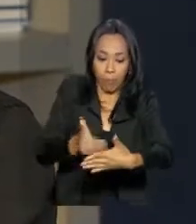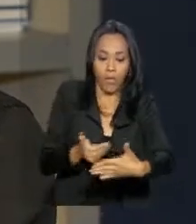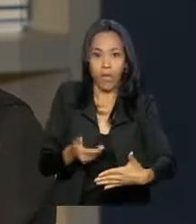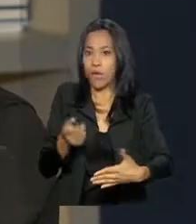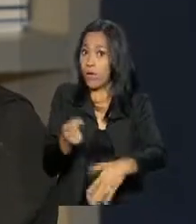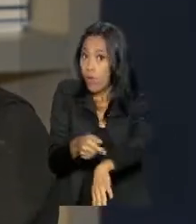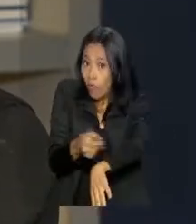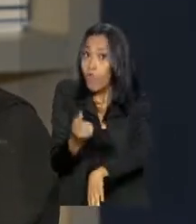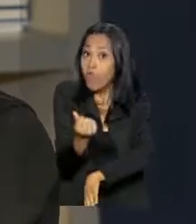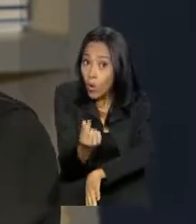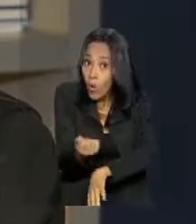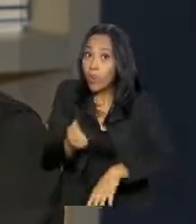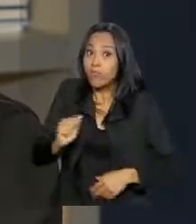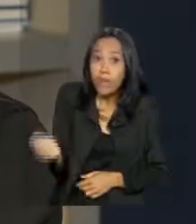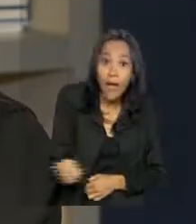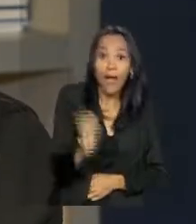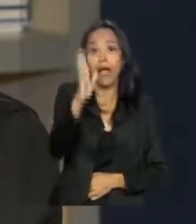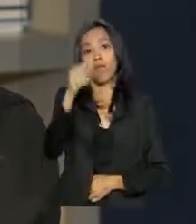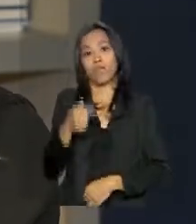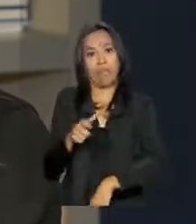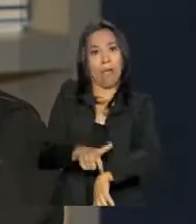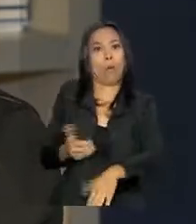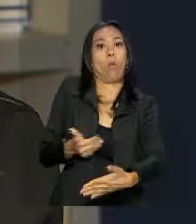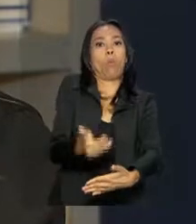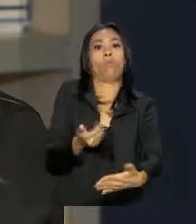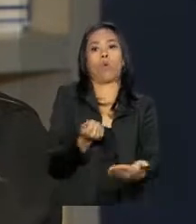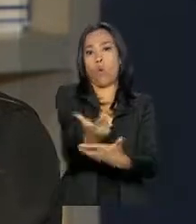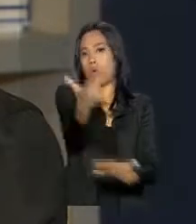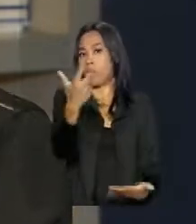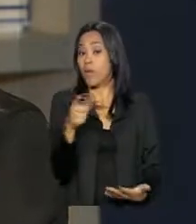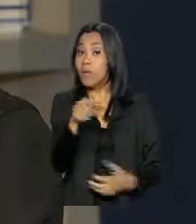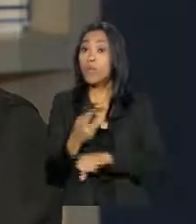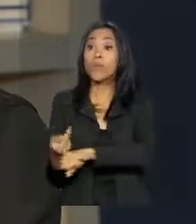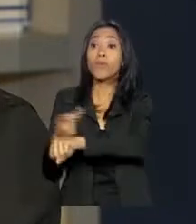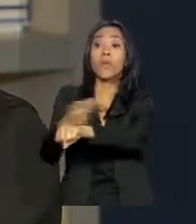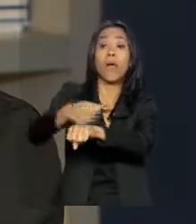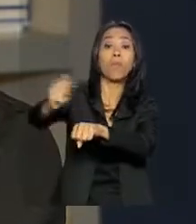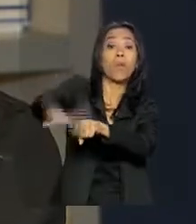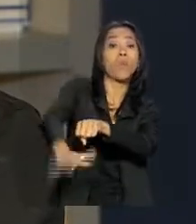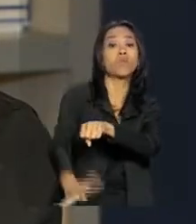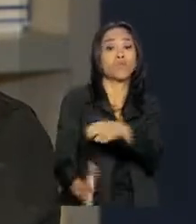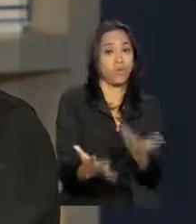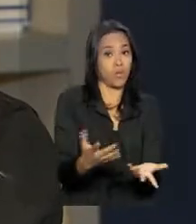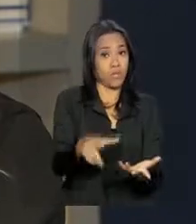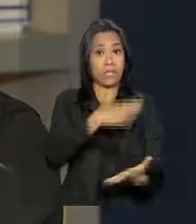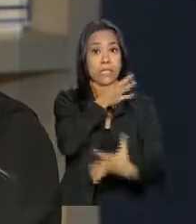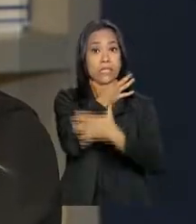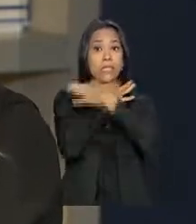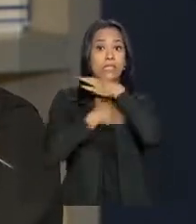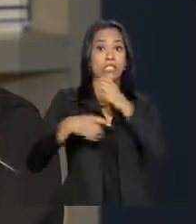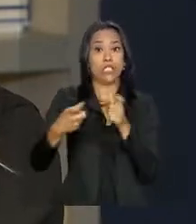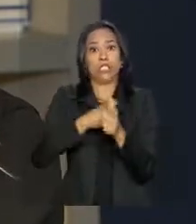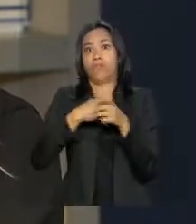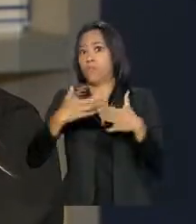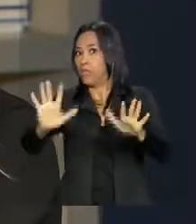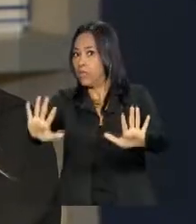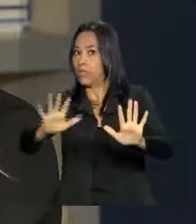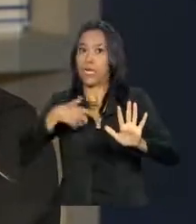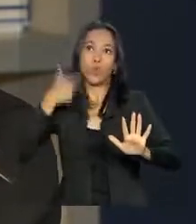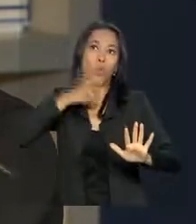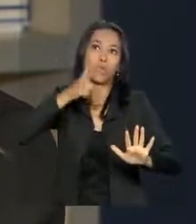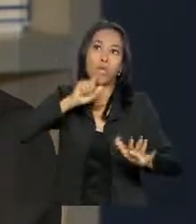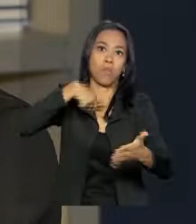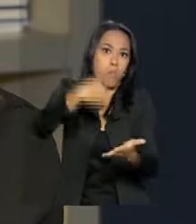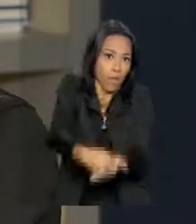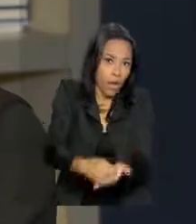preços estão acima do valor normal que ele busca promoções e que ele não se endivide né porque não consiga pagar futuramente o